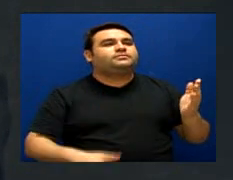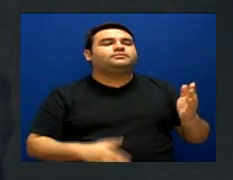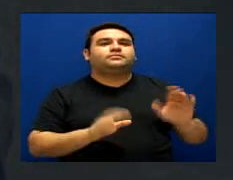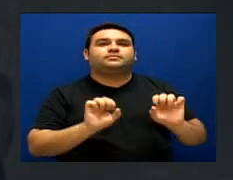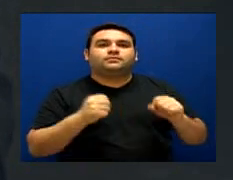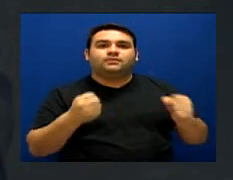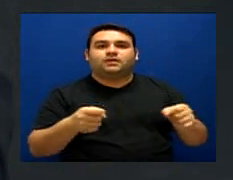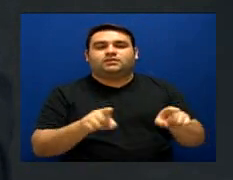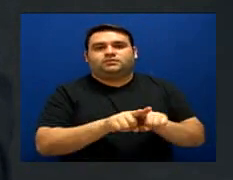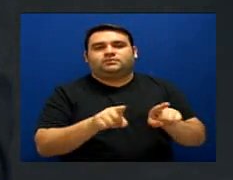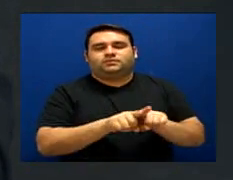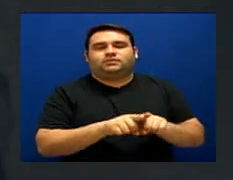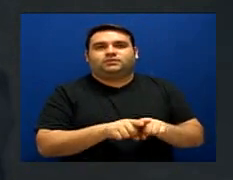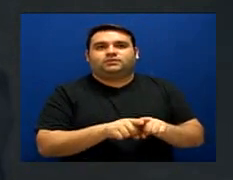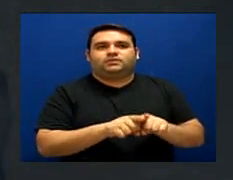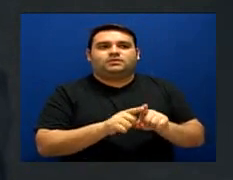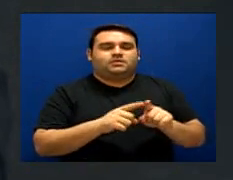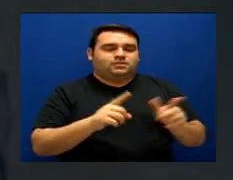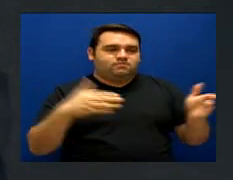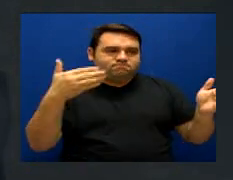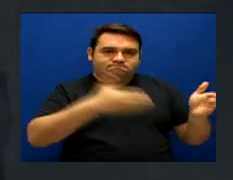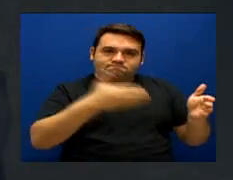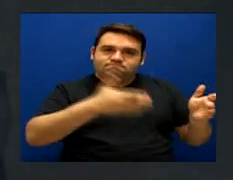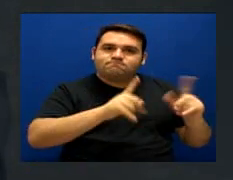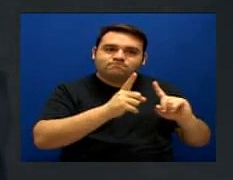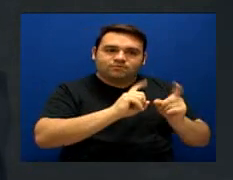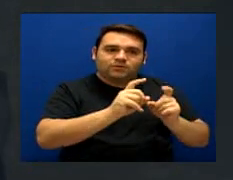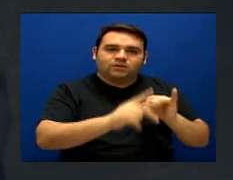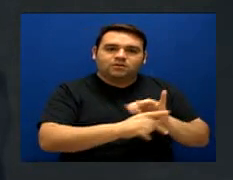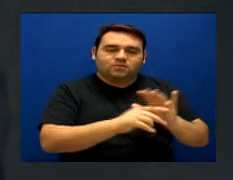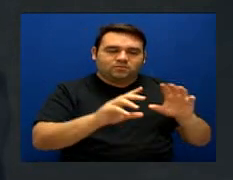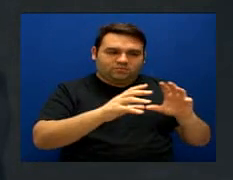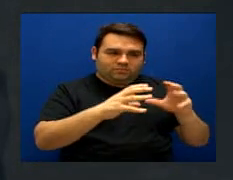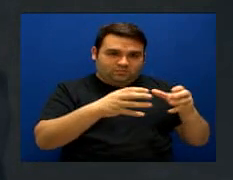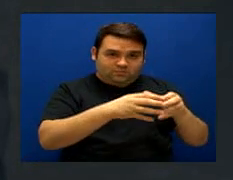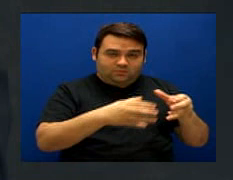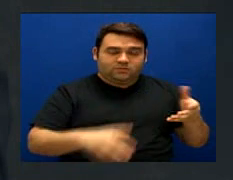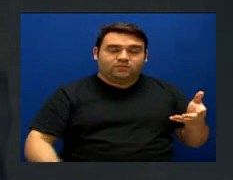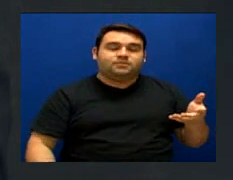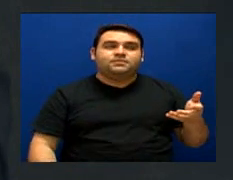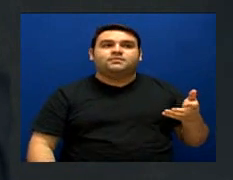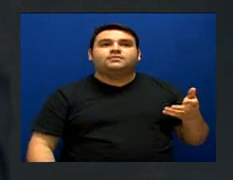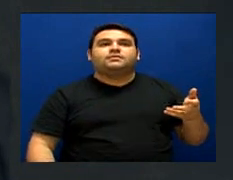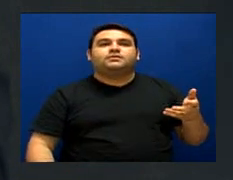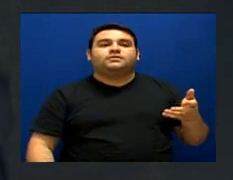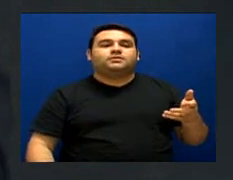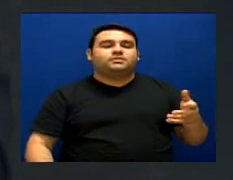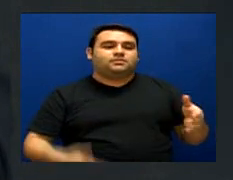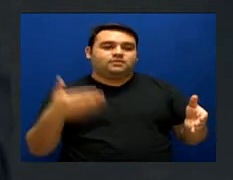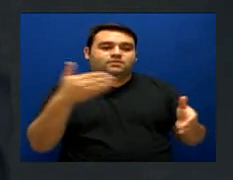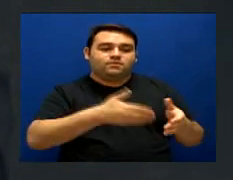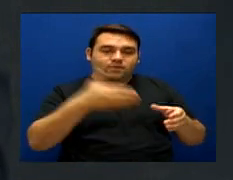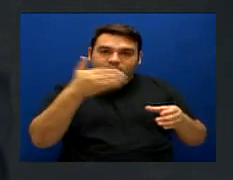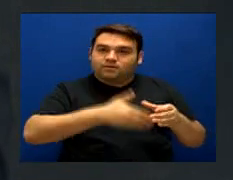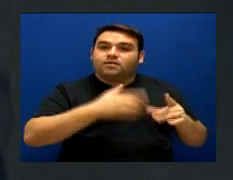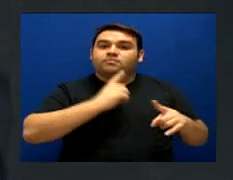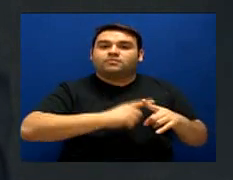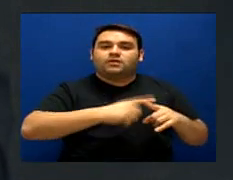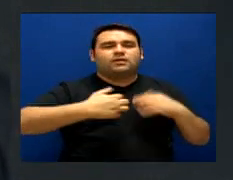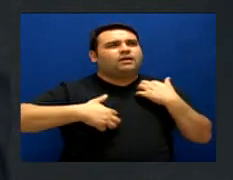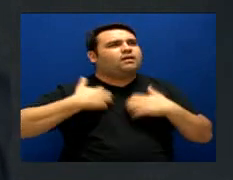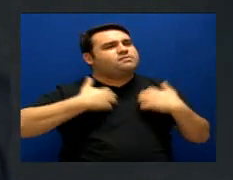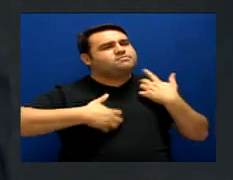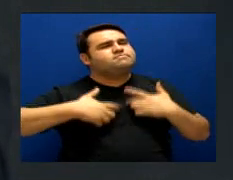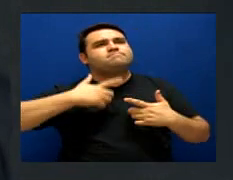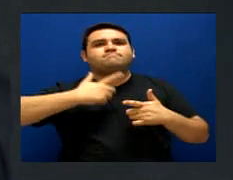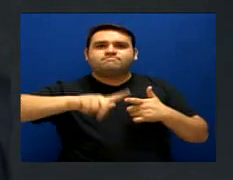empenho, inclusive, é que participe das reuniões do comitê, né? Participe para levar essas